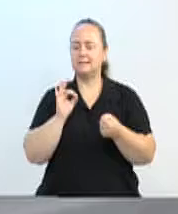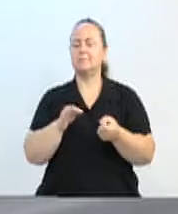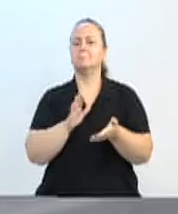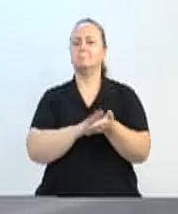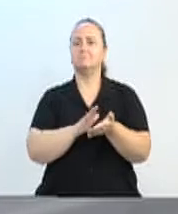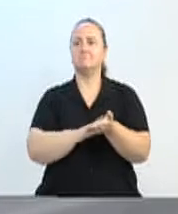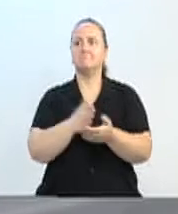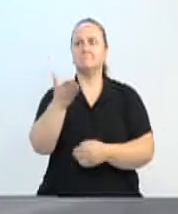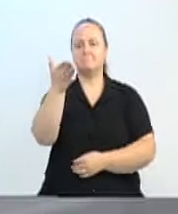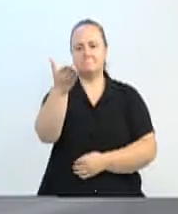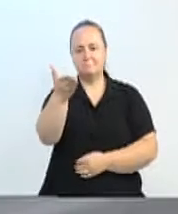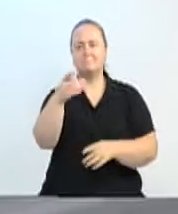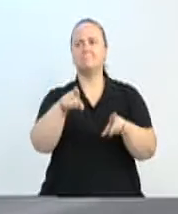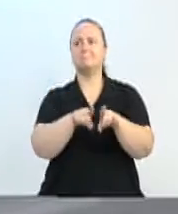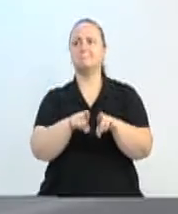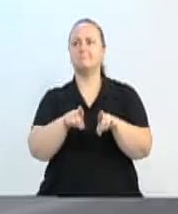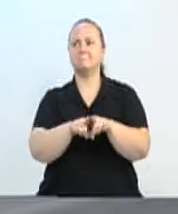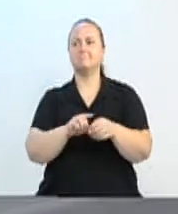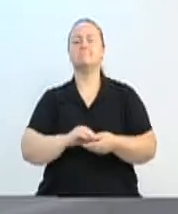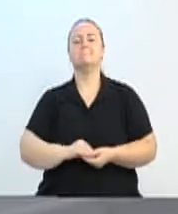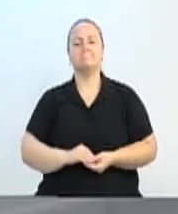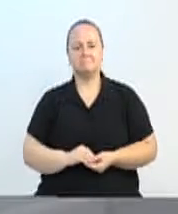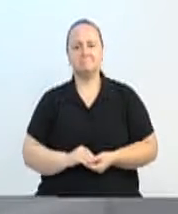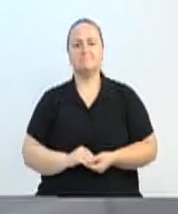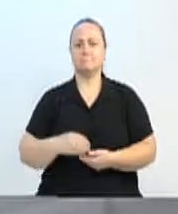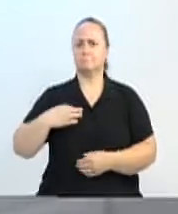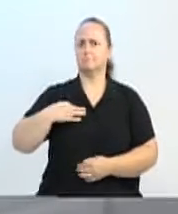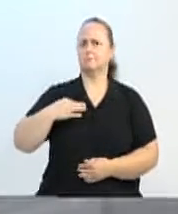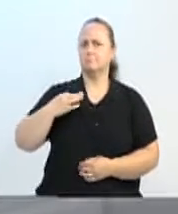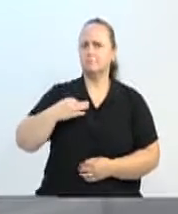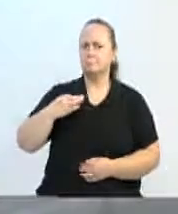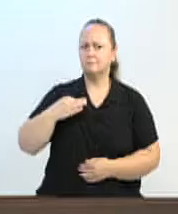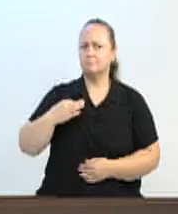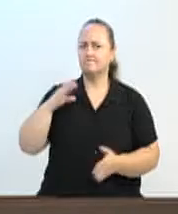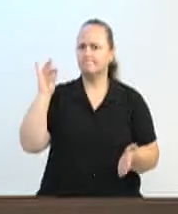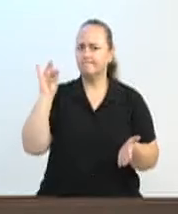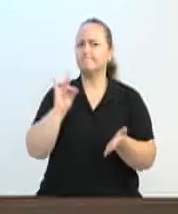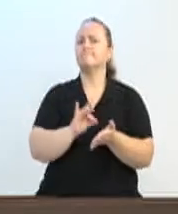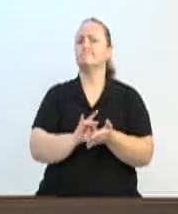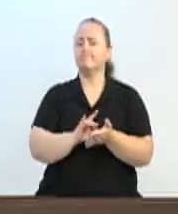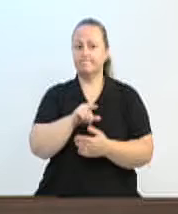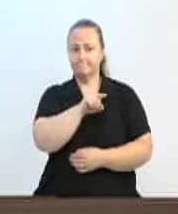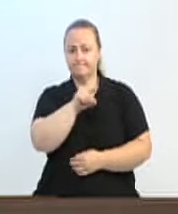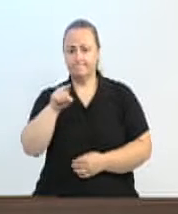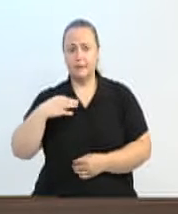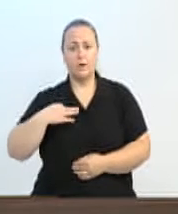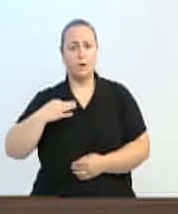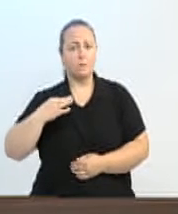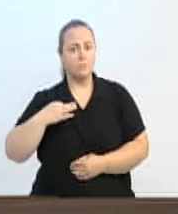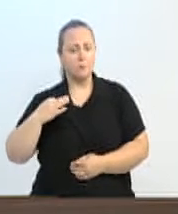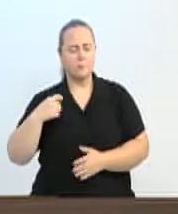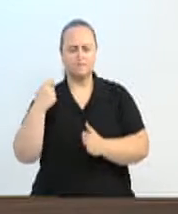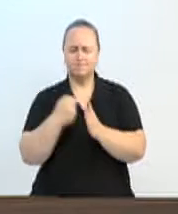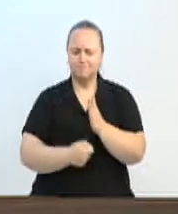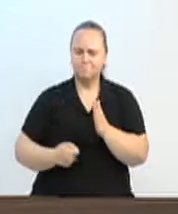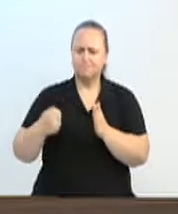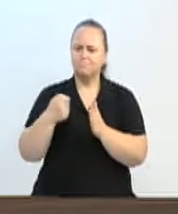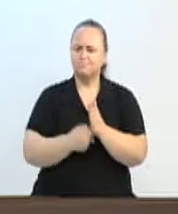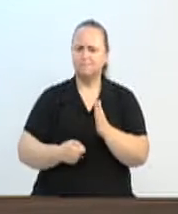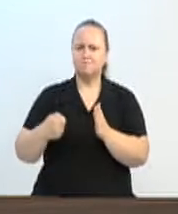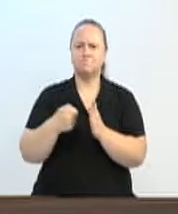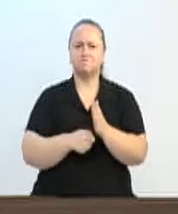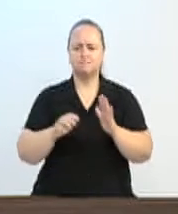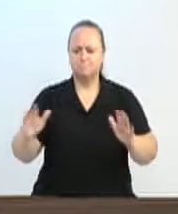parabenizo vocês porque de forma voluntária e Eu sempre sinto isso voluntária lutam tanto pela